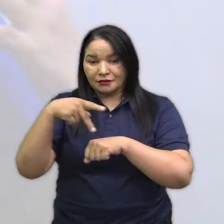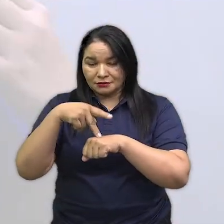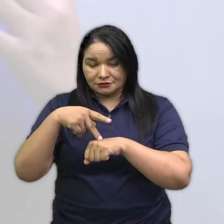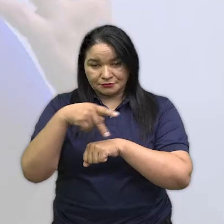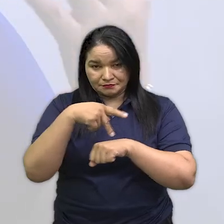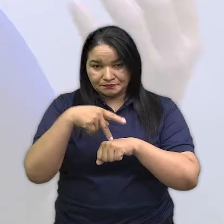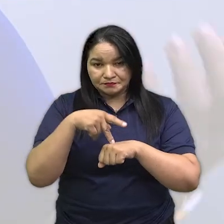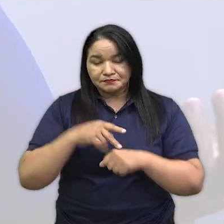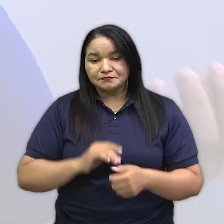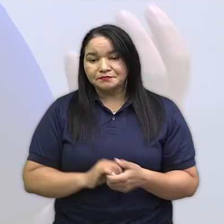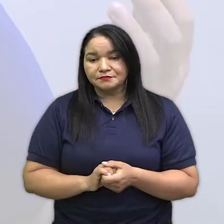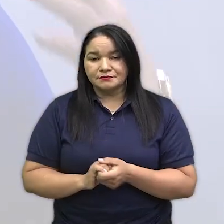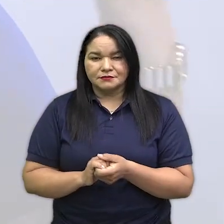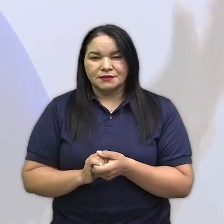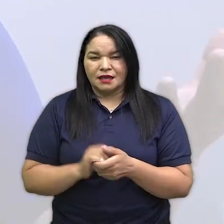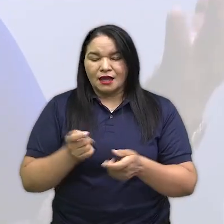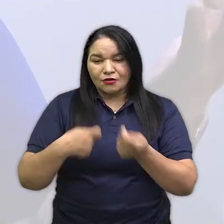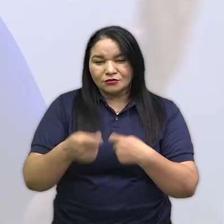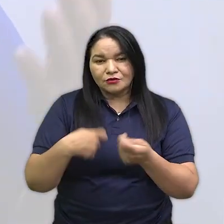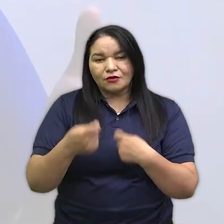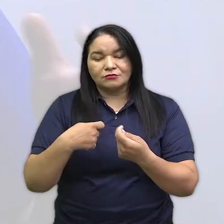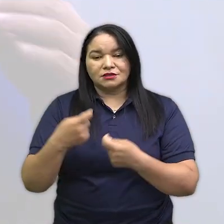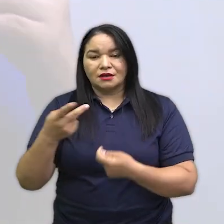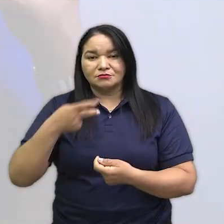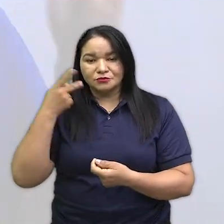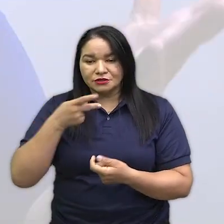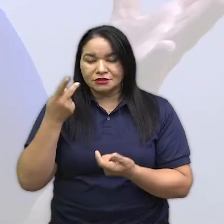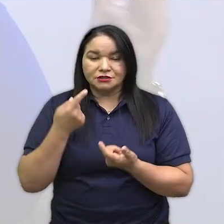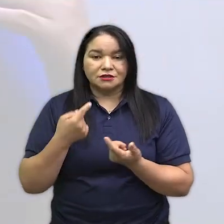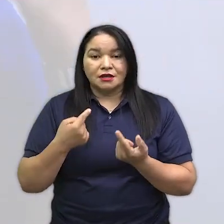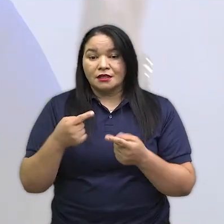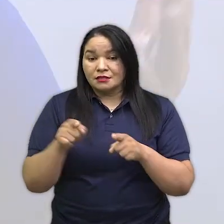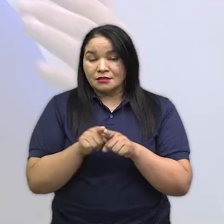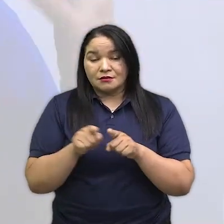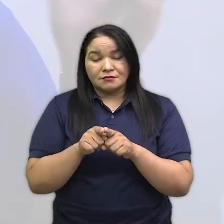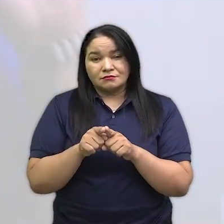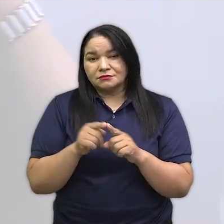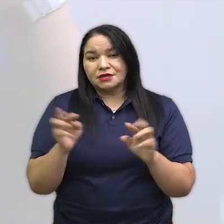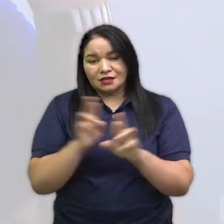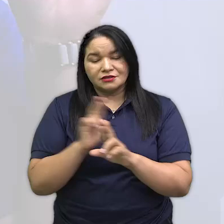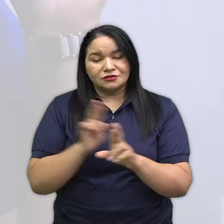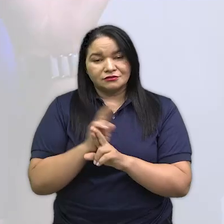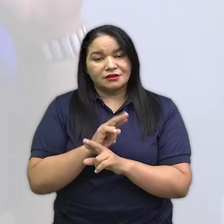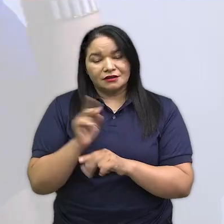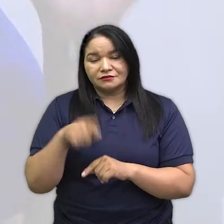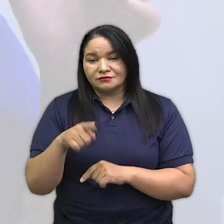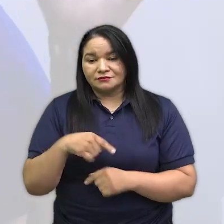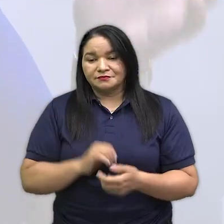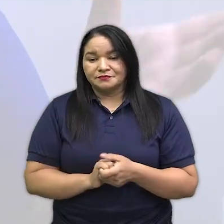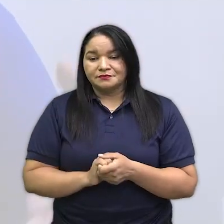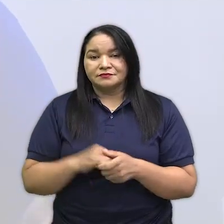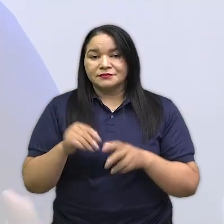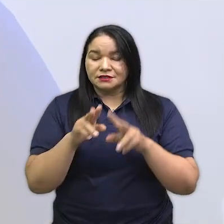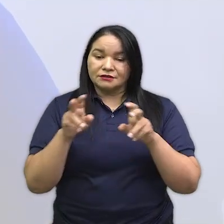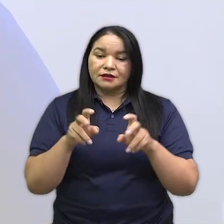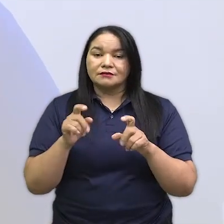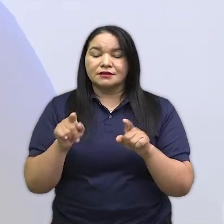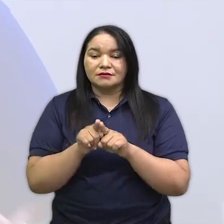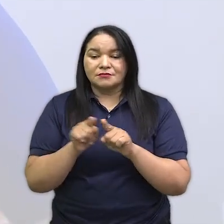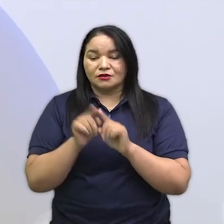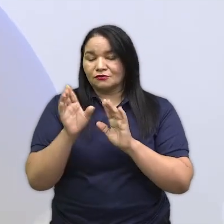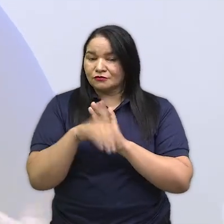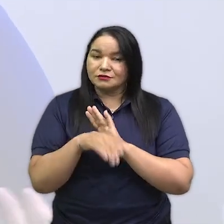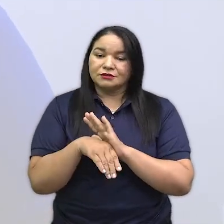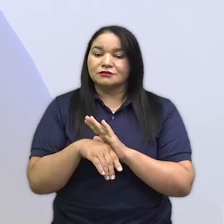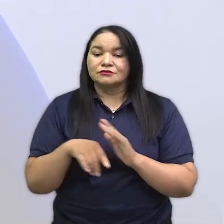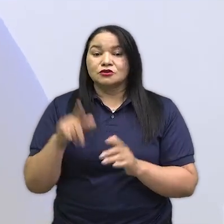econômicas, políticas, as tensões relacionadas a isso, seja relacionada então a esse termo, a esse conceito de geopolítica.